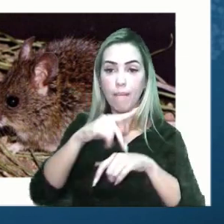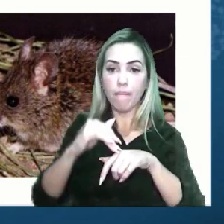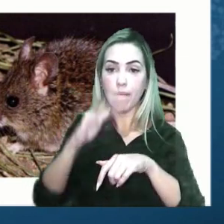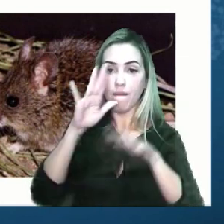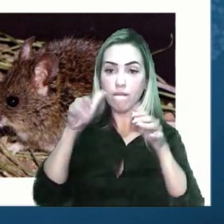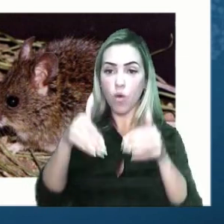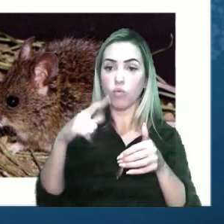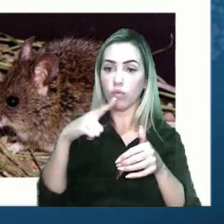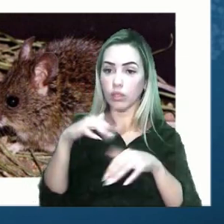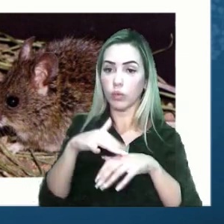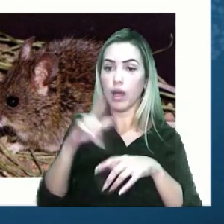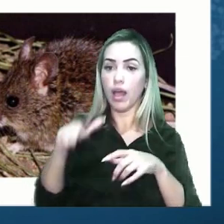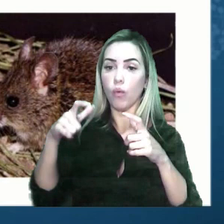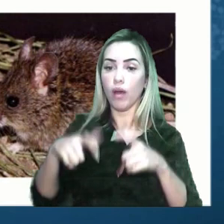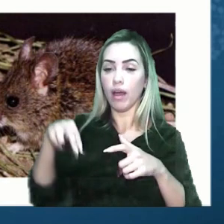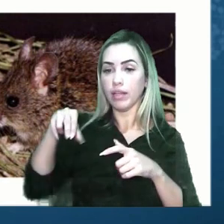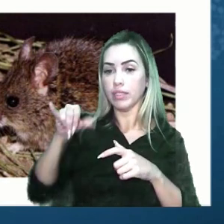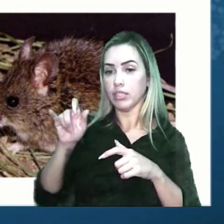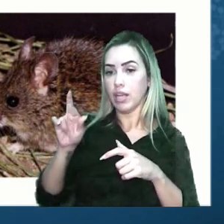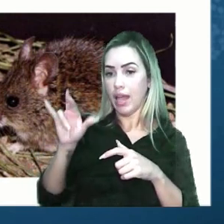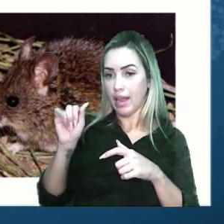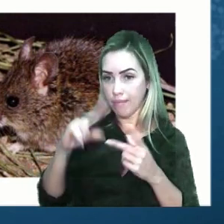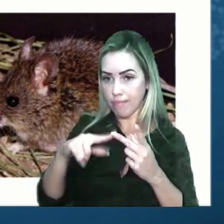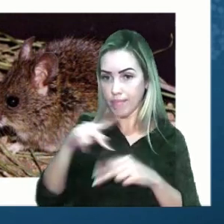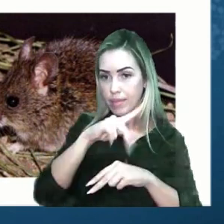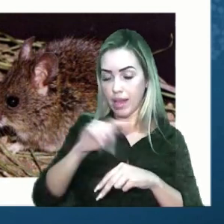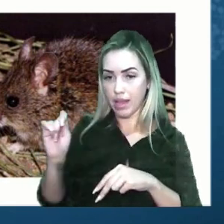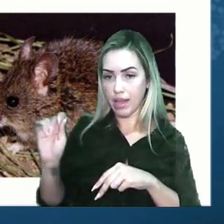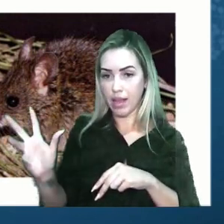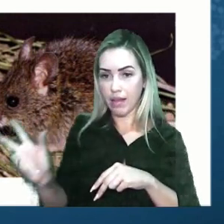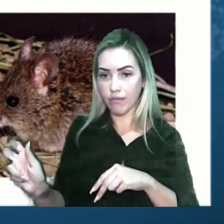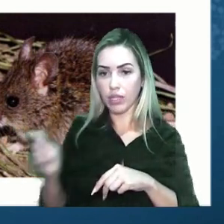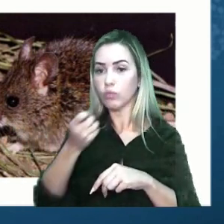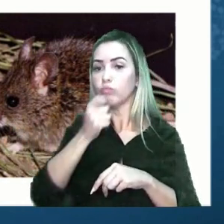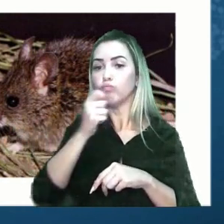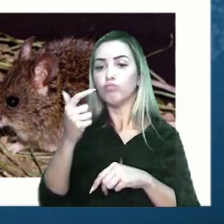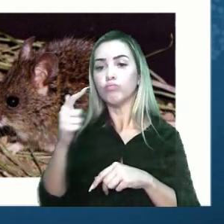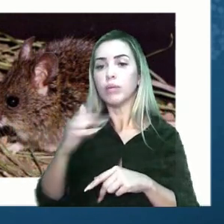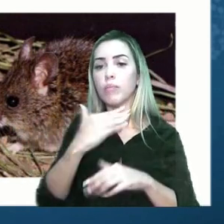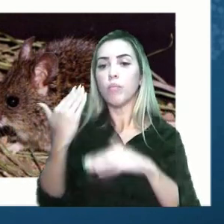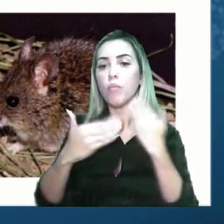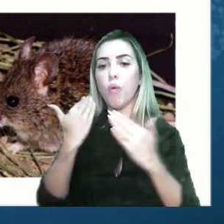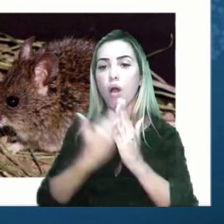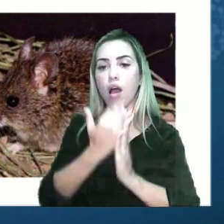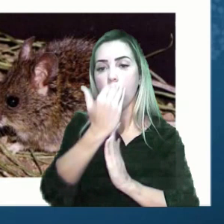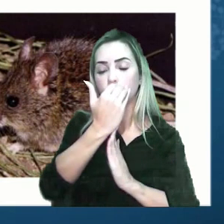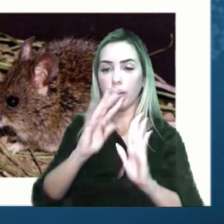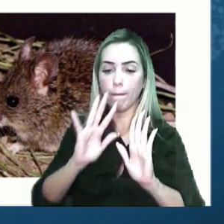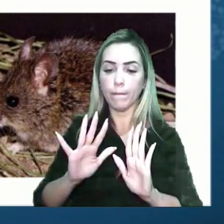afetados são na Nigéria e não tem uma taxa de mortalidade muito alta, mas